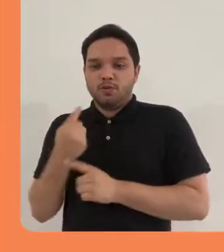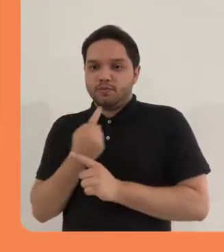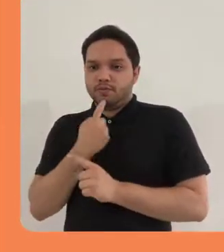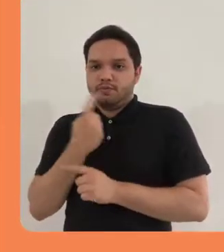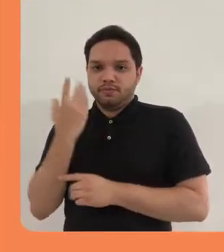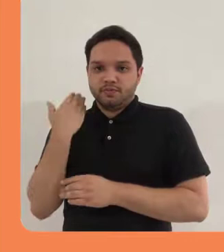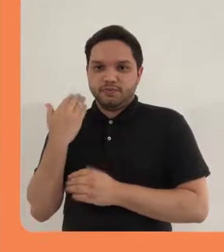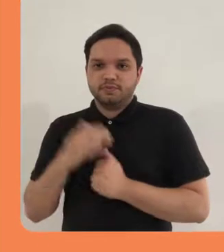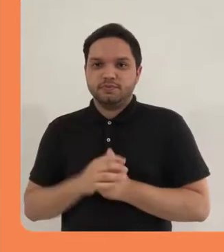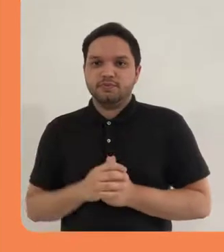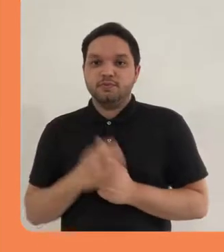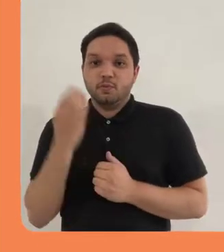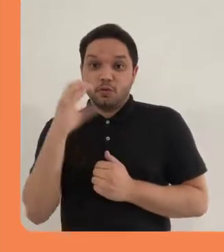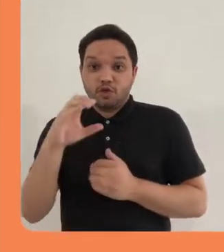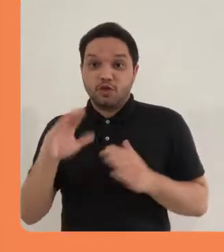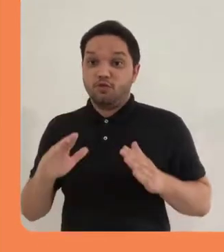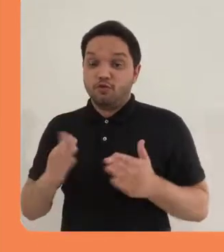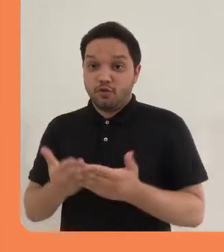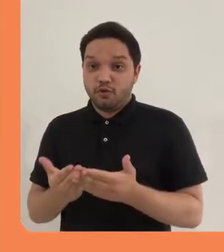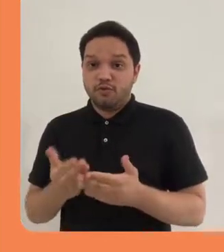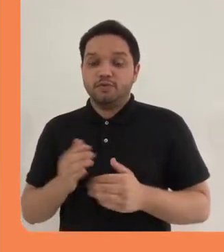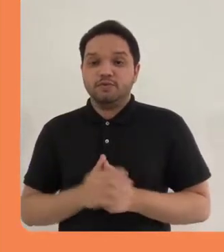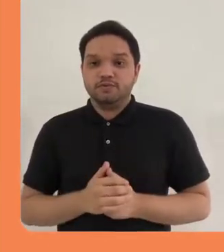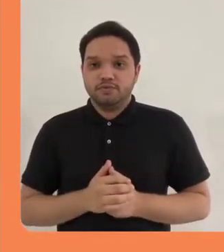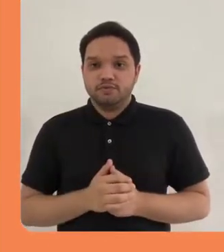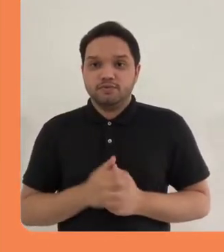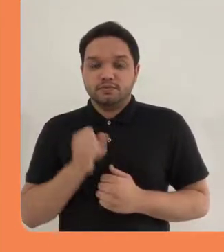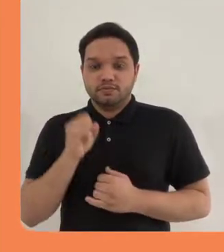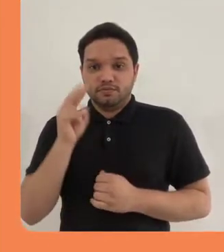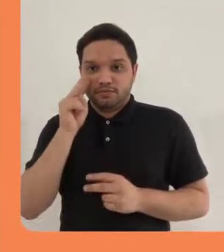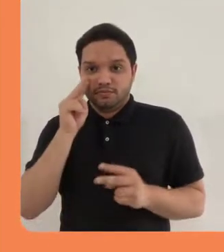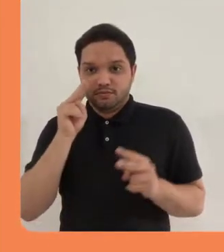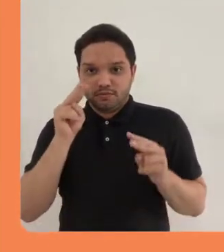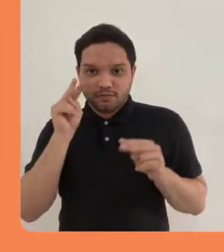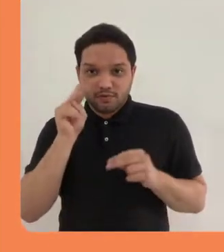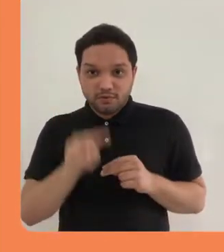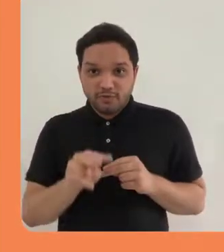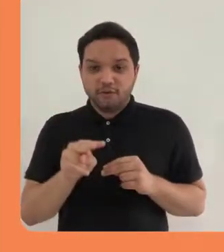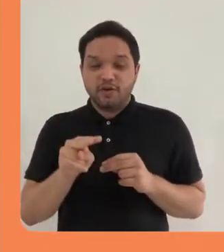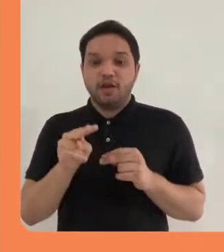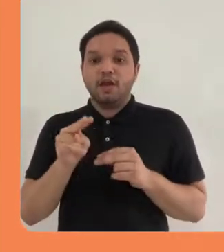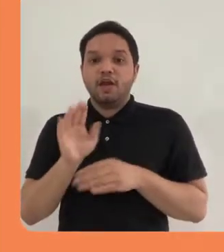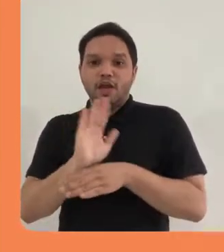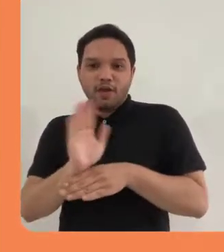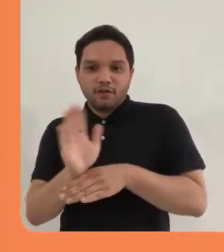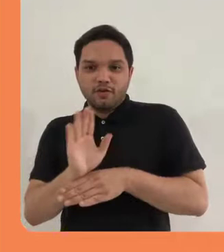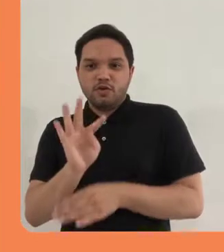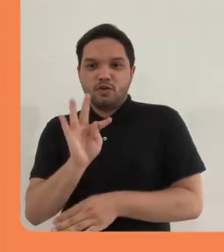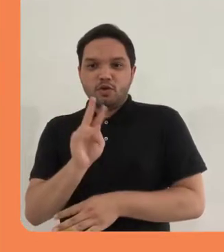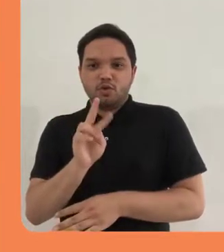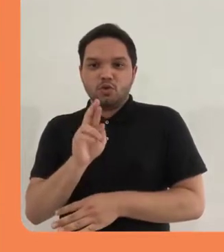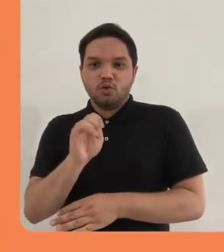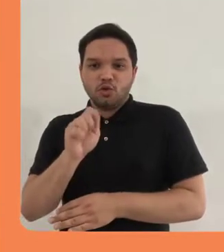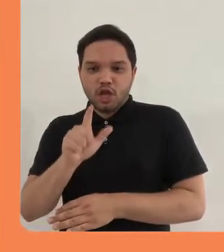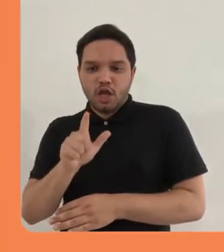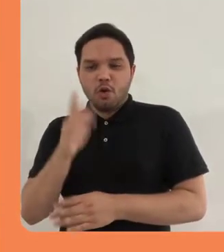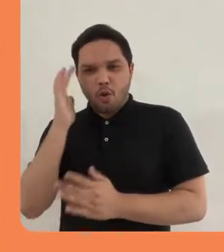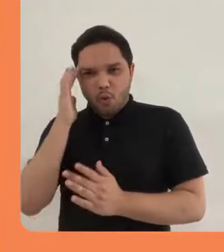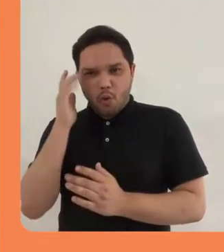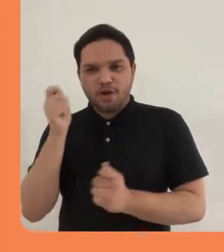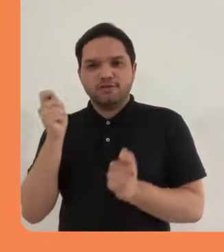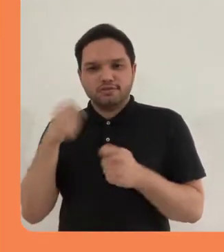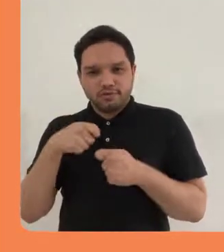45 pontos há um minuto atrás, um post aqui no fórum. Se visualizarmos os